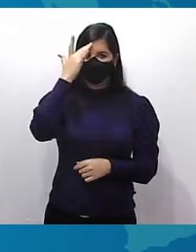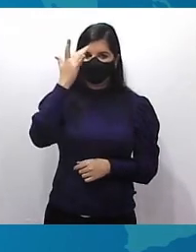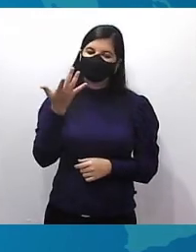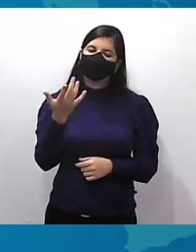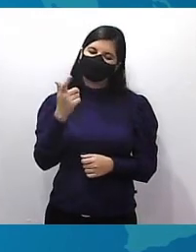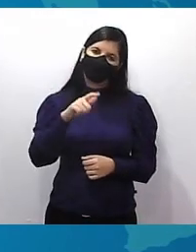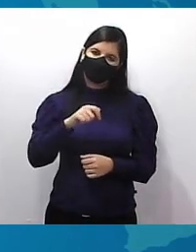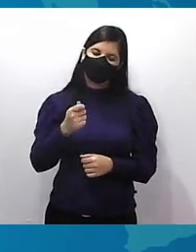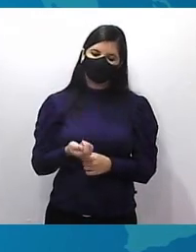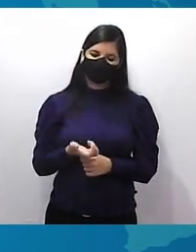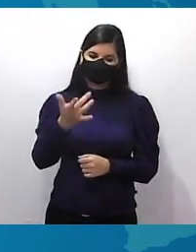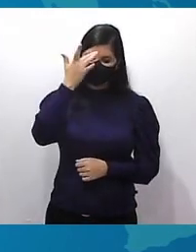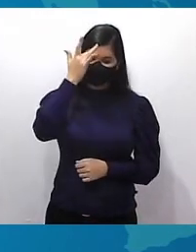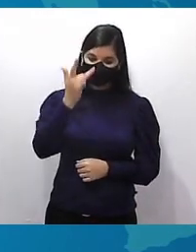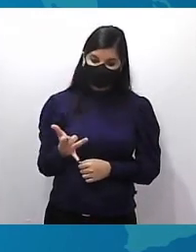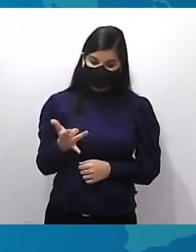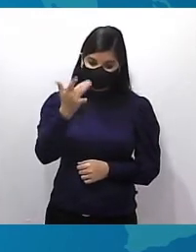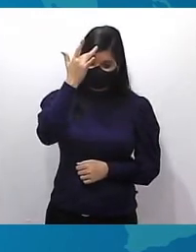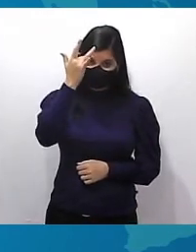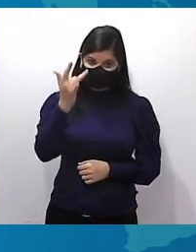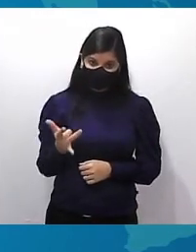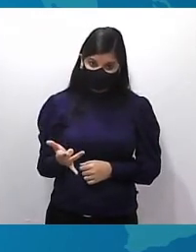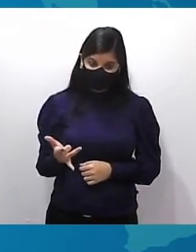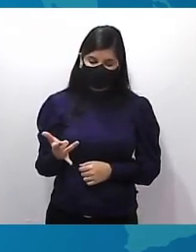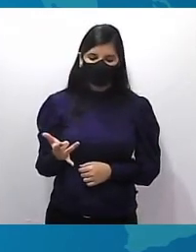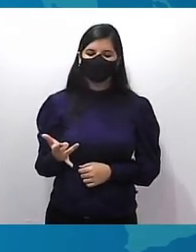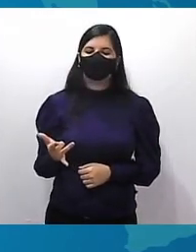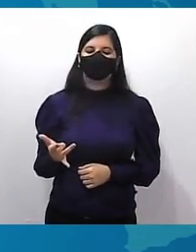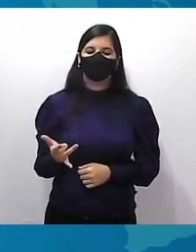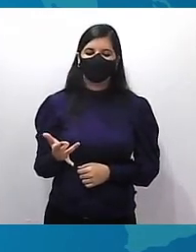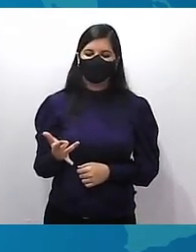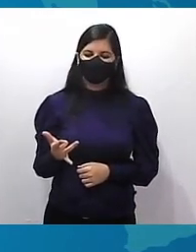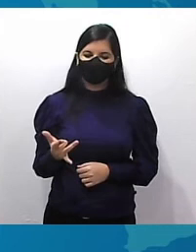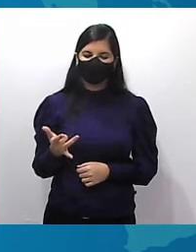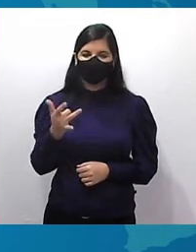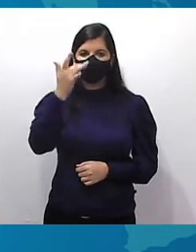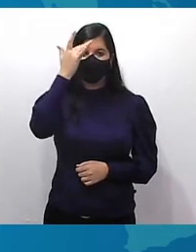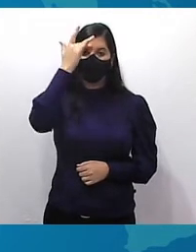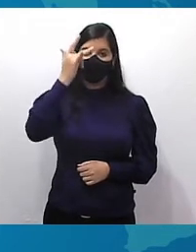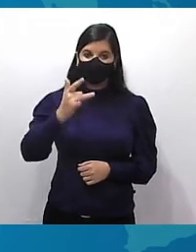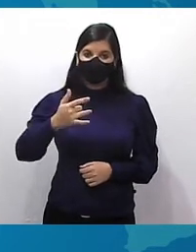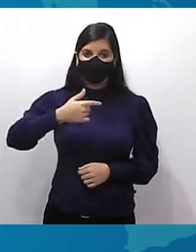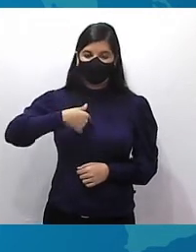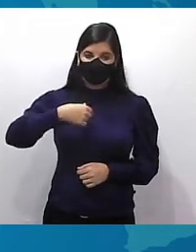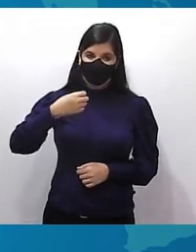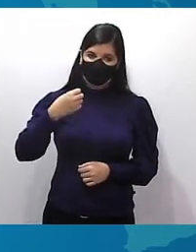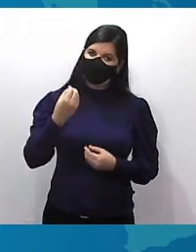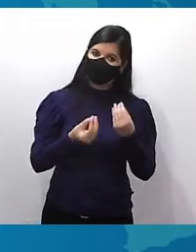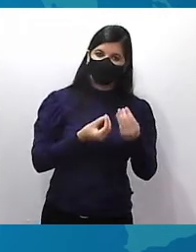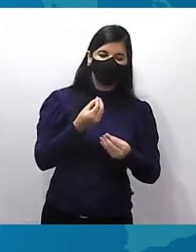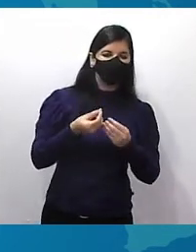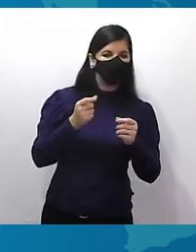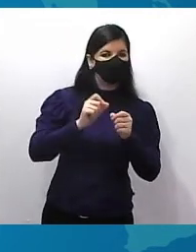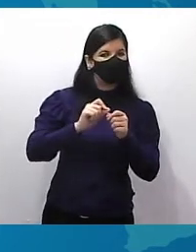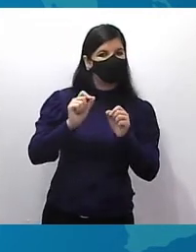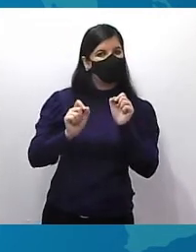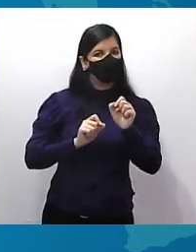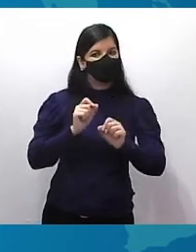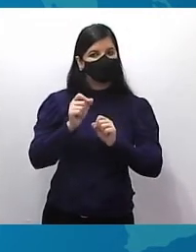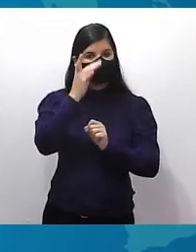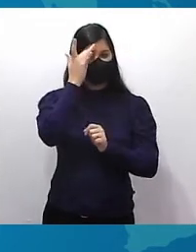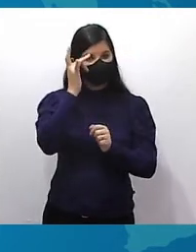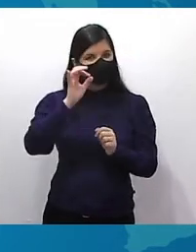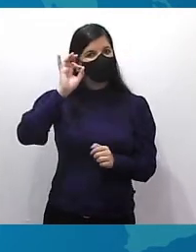e tal. Abaixo a gente tem aí, ó, tomorrow, né? Amanhã. O que a gente vai já fazer amanhã que a gente